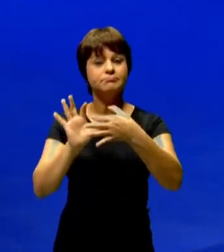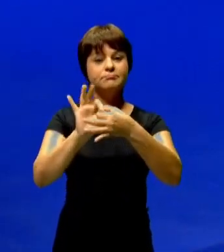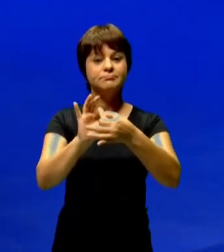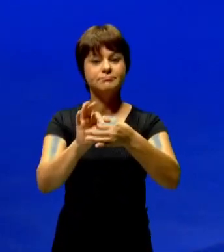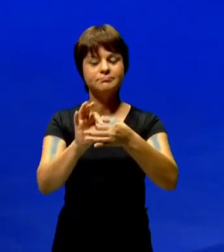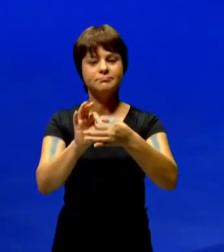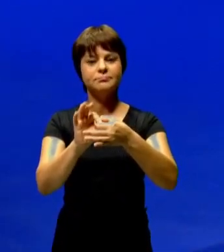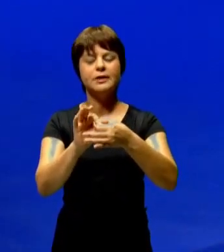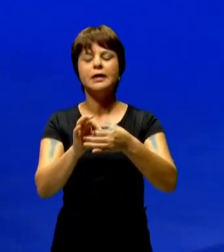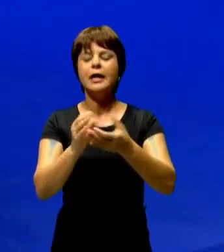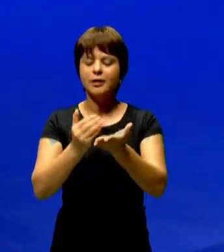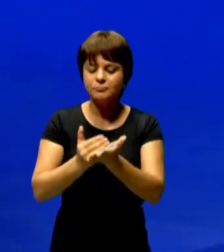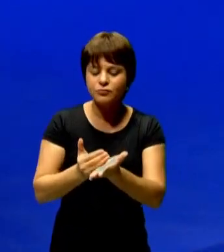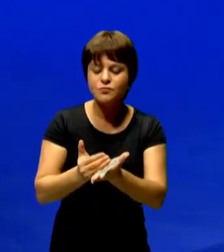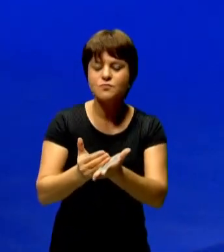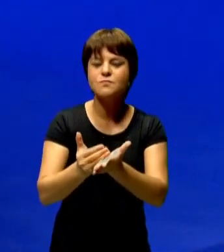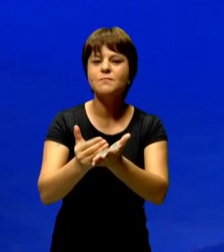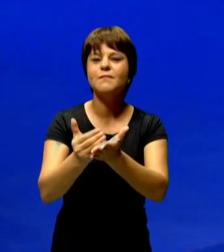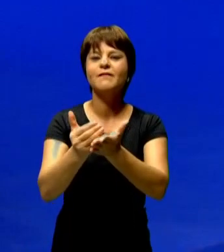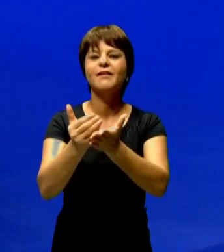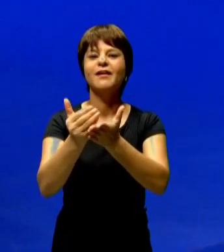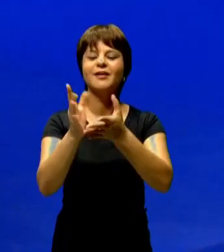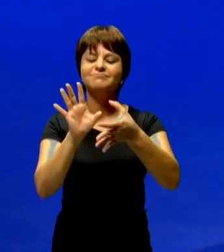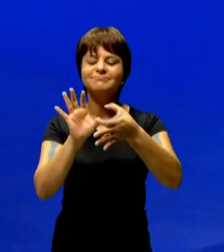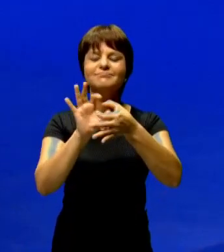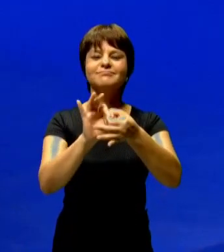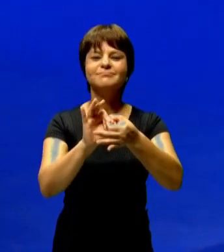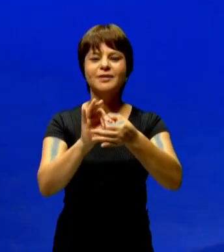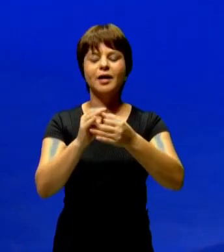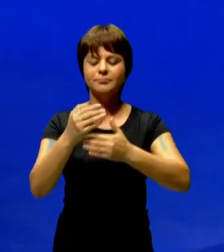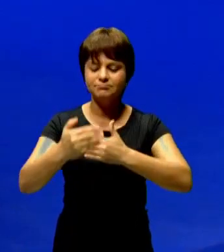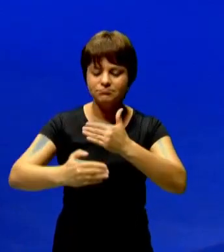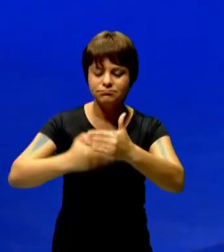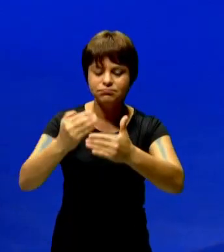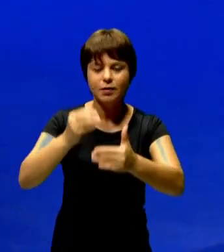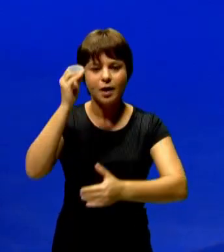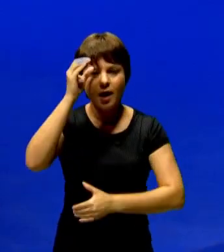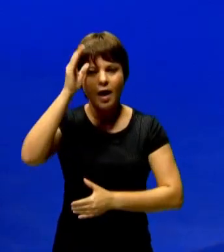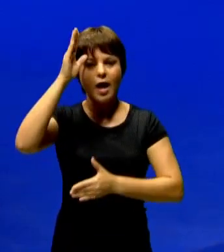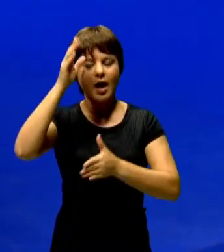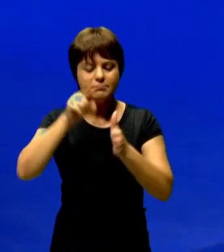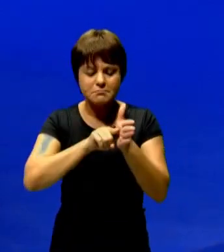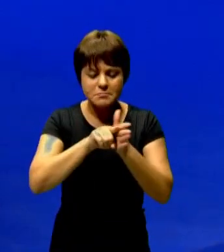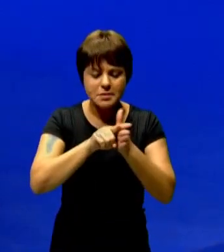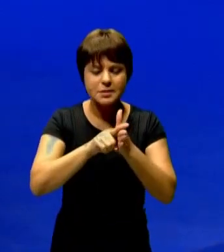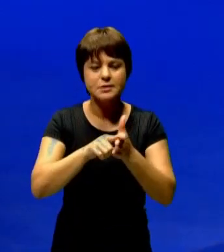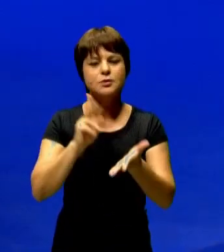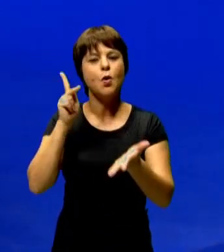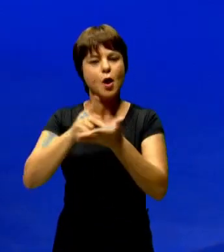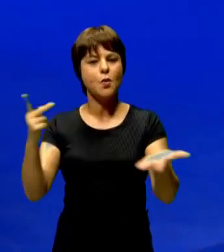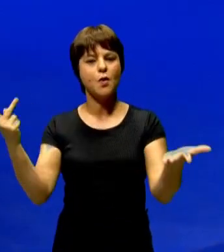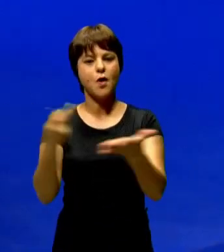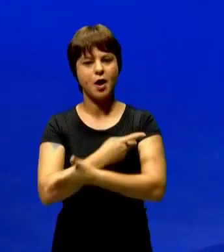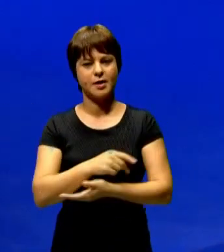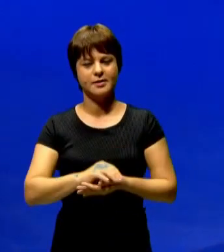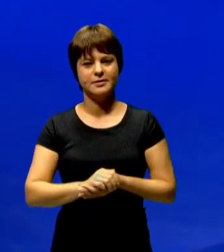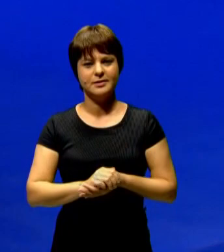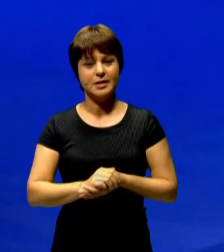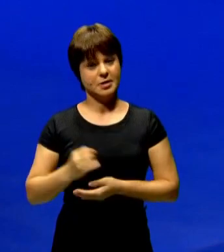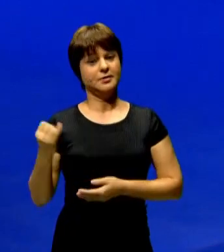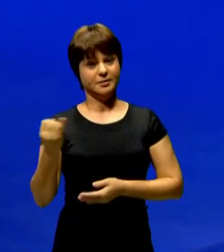encontram. A partir desse encontro, eu tenho a construção de conhecimento sobre a realidade. E uma